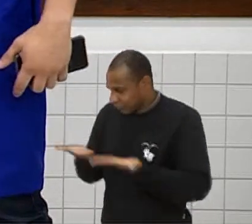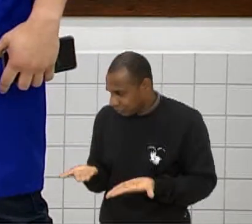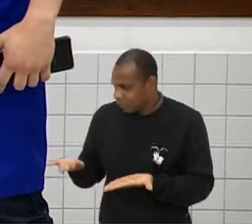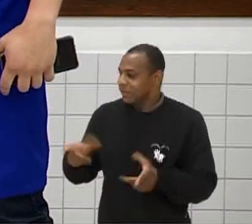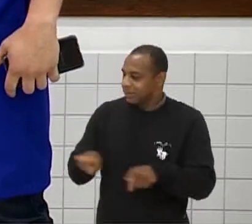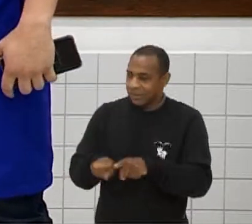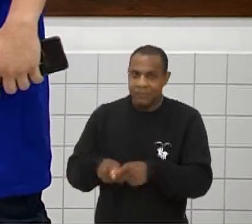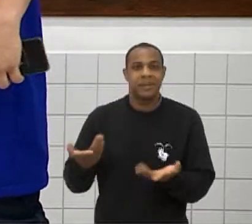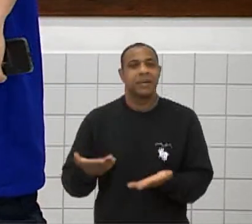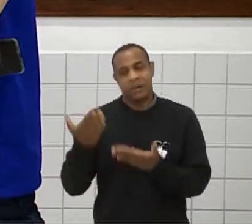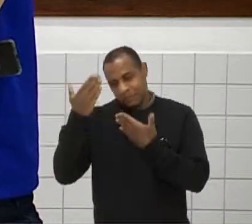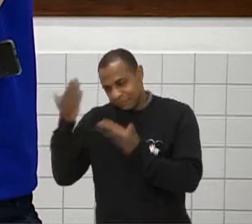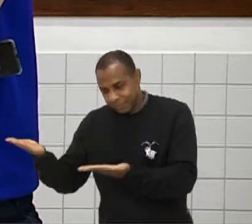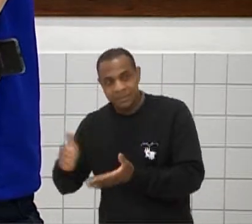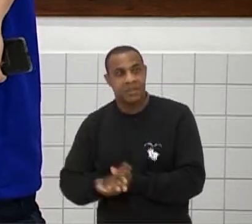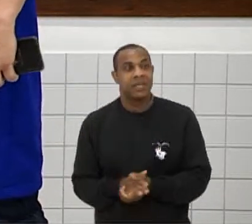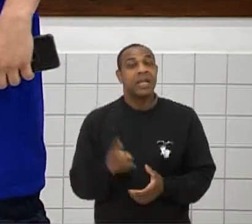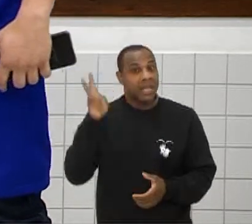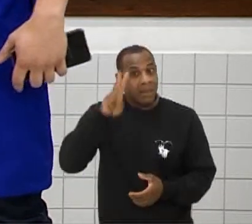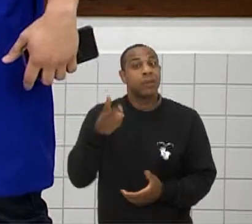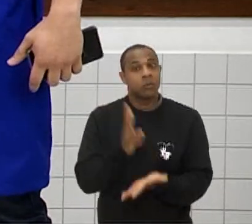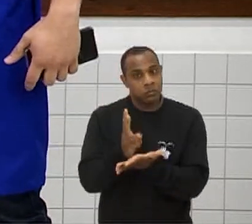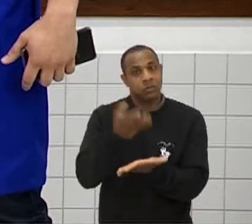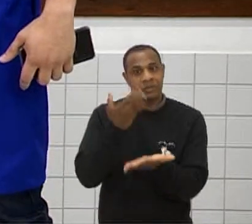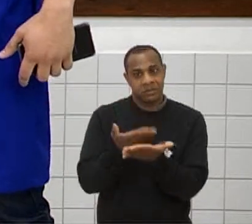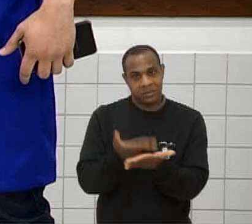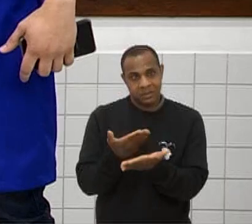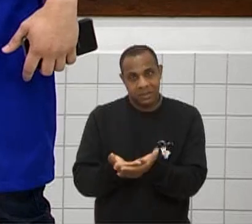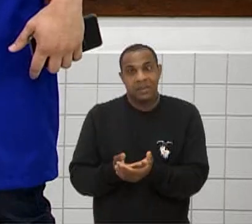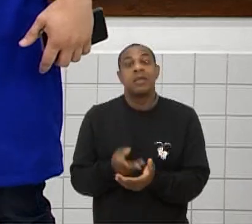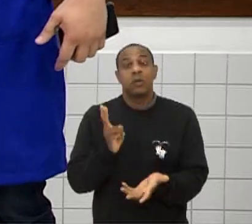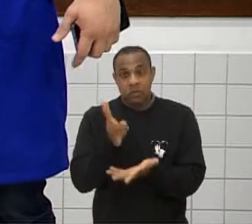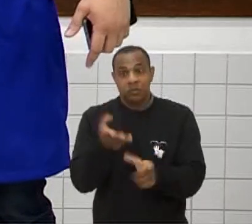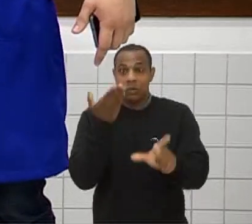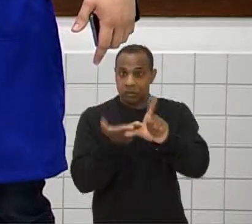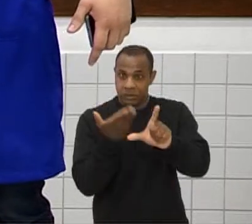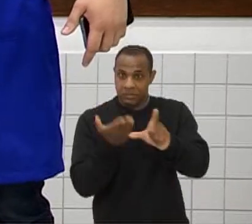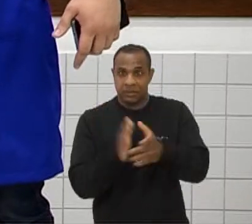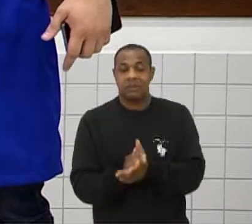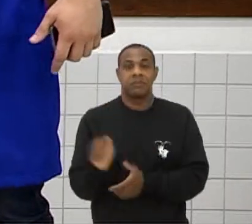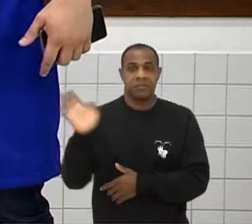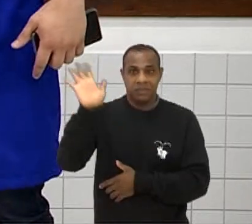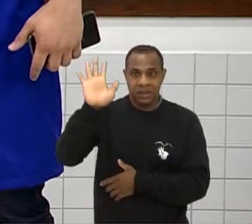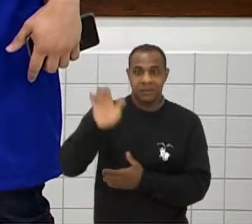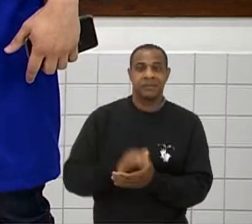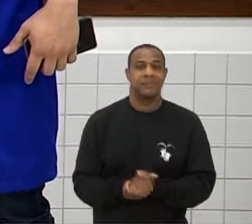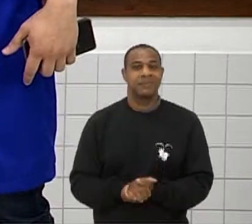vocês tenham agradado e lembre-se, continue estudando, continue no seu Google Class. Tchau, povo!